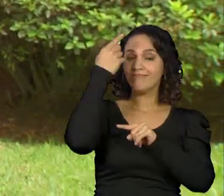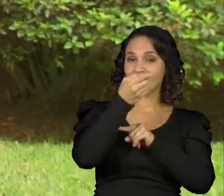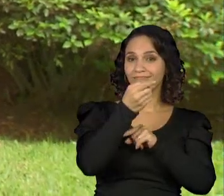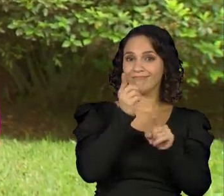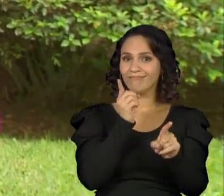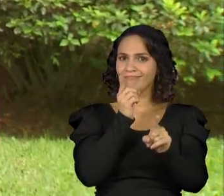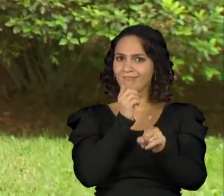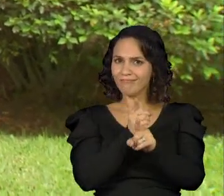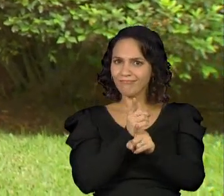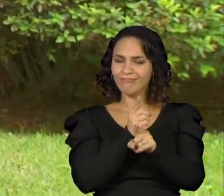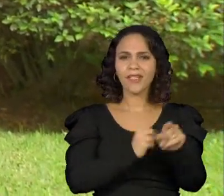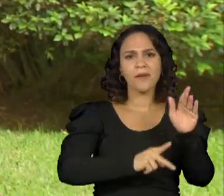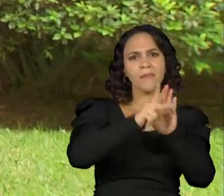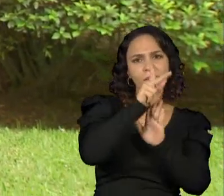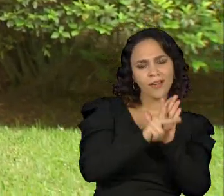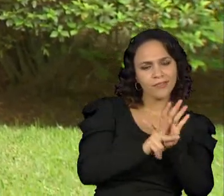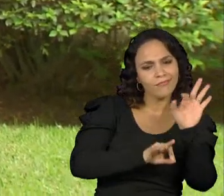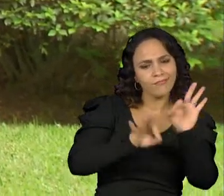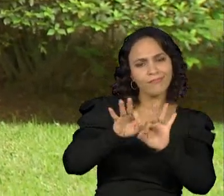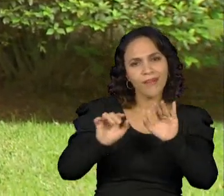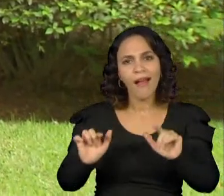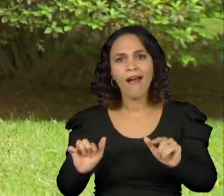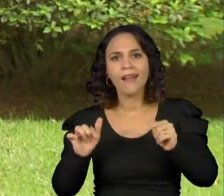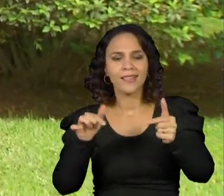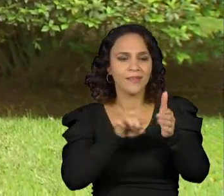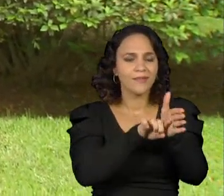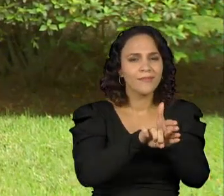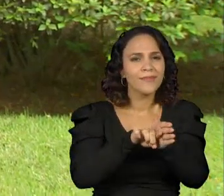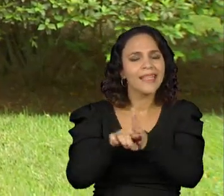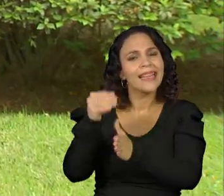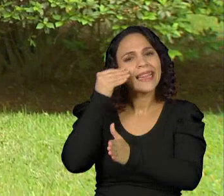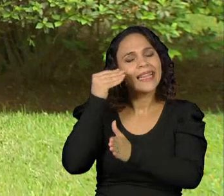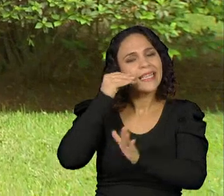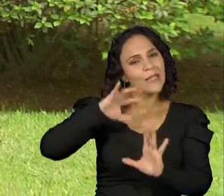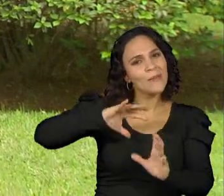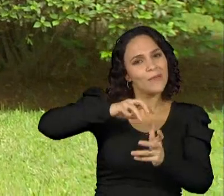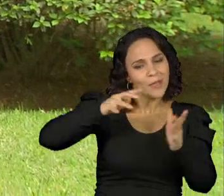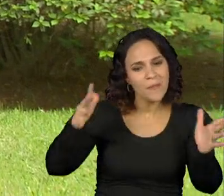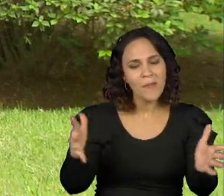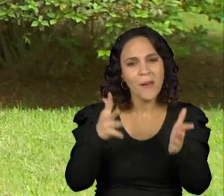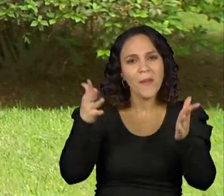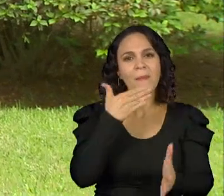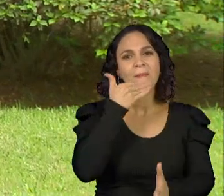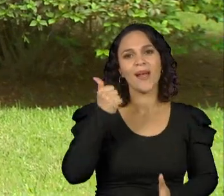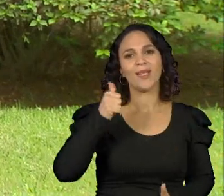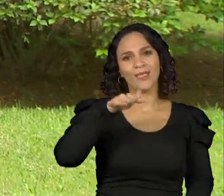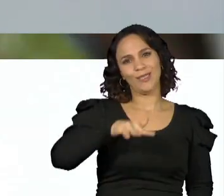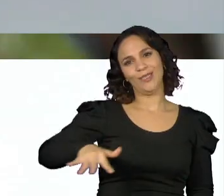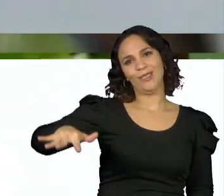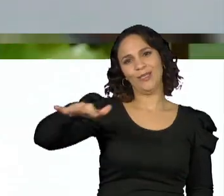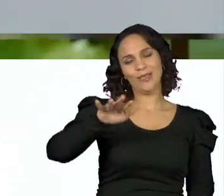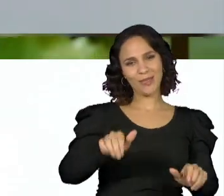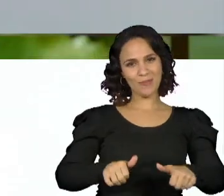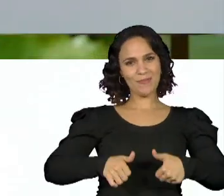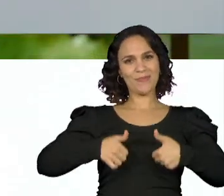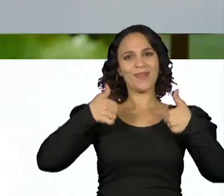com projetos, ações e pesquisas por um mundo melhor para todos. Até lá!